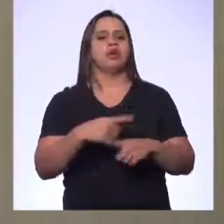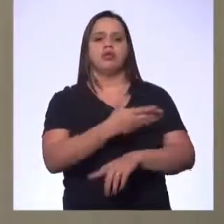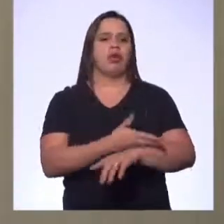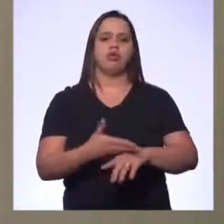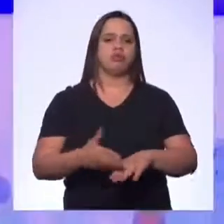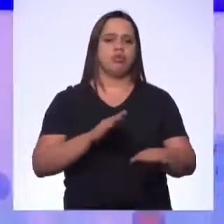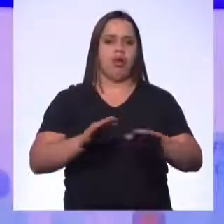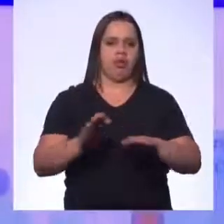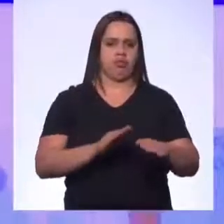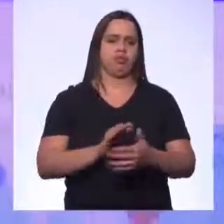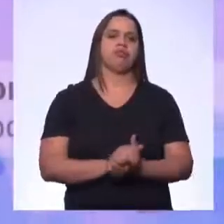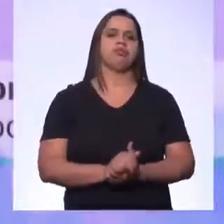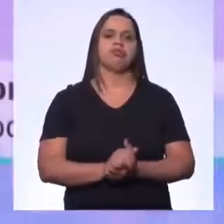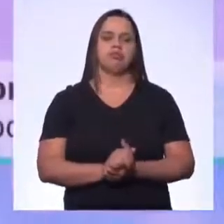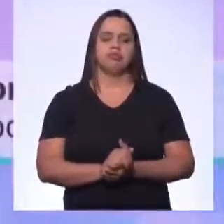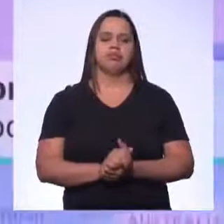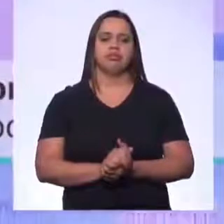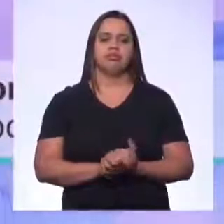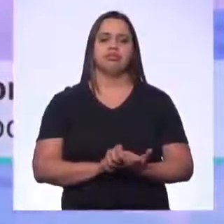tremores de terra.